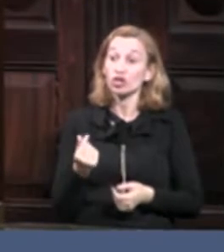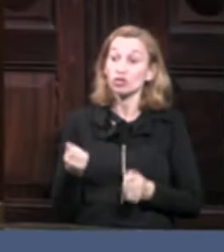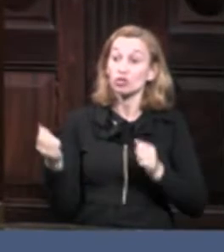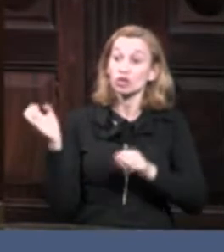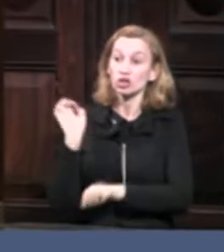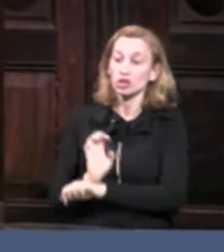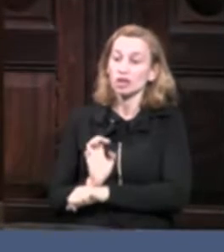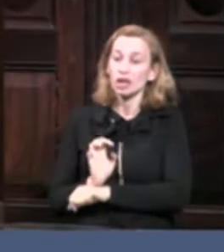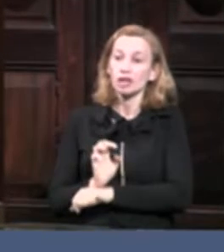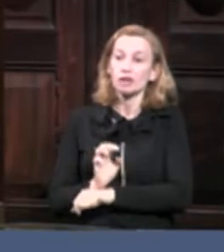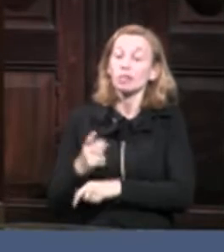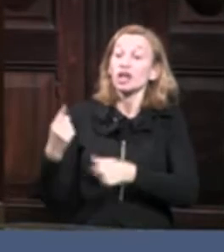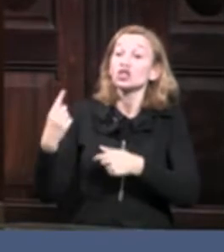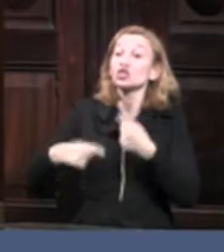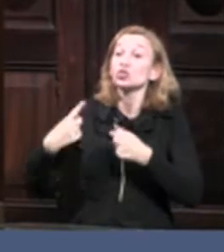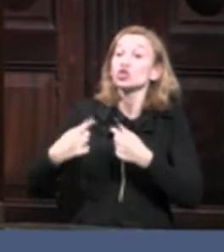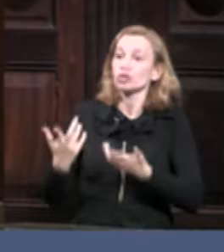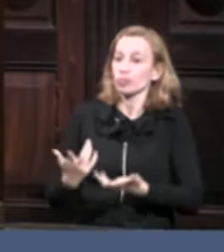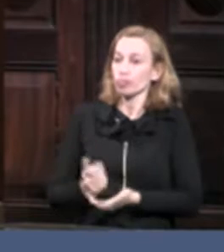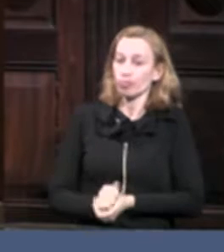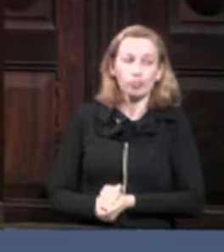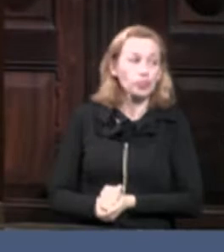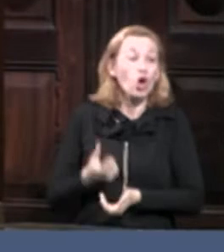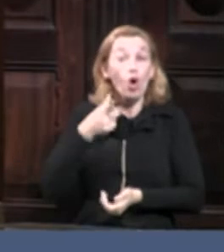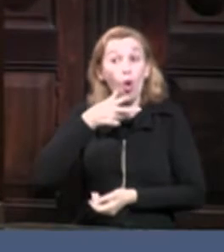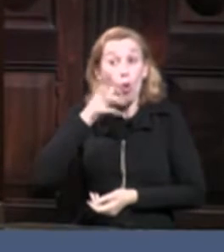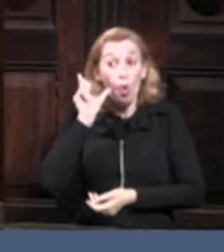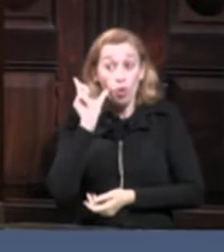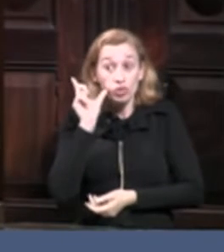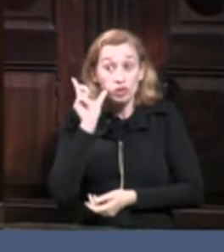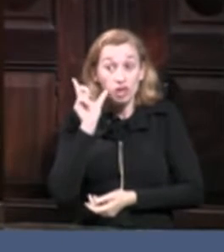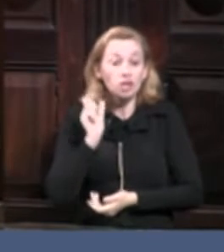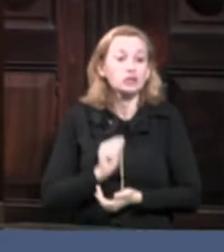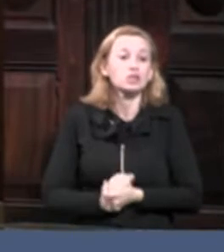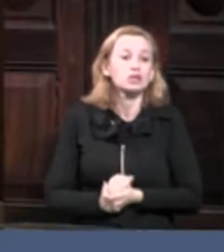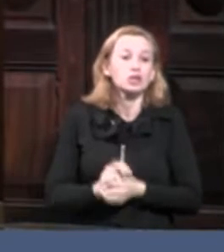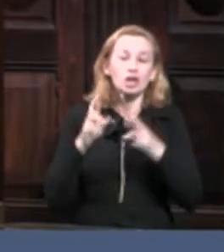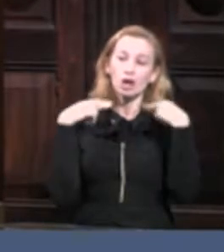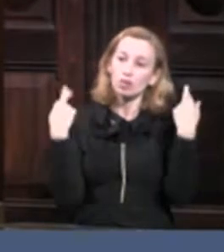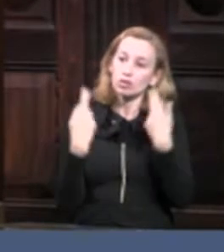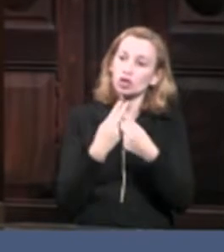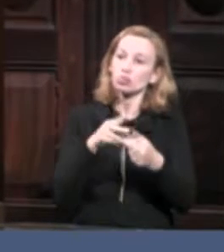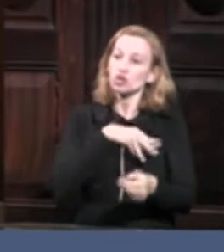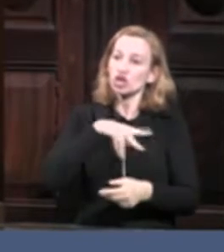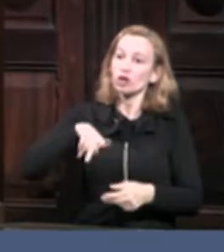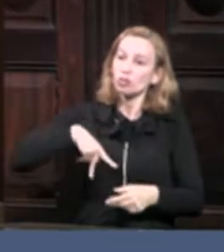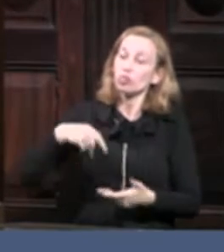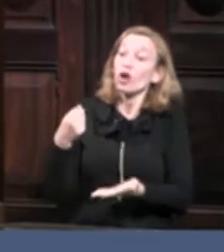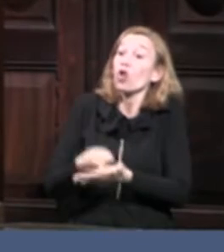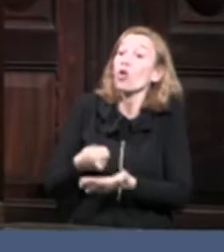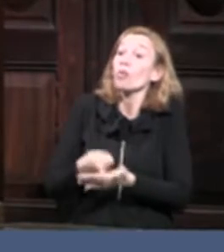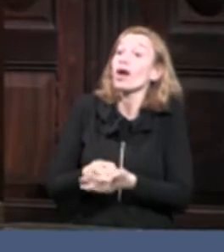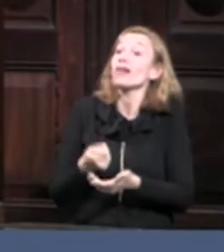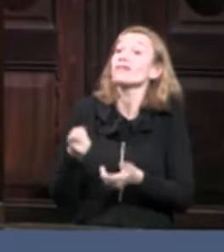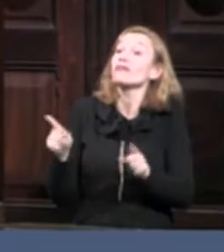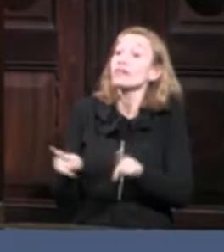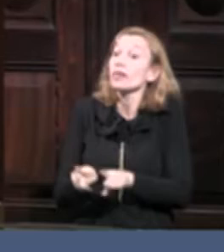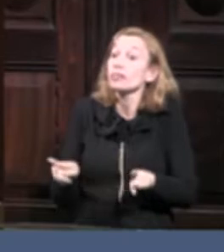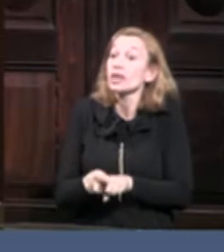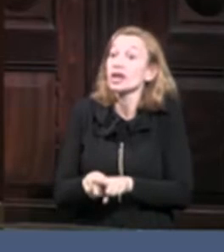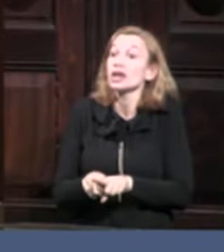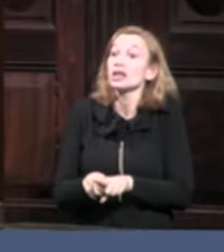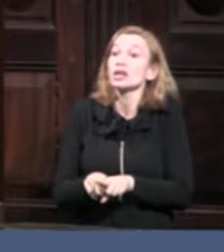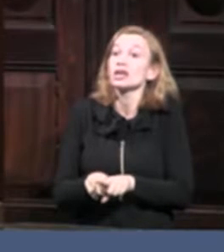para discutir a questão. Ontem, me reuni com o Ministério Público para cobrar também do Ministério Público